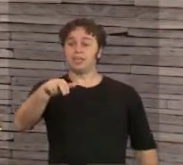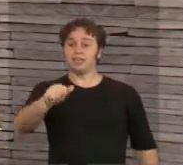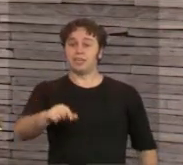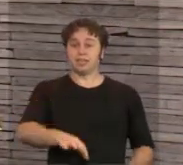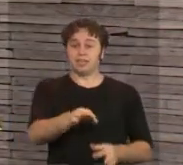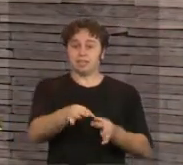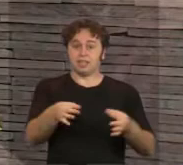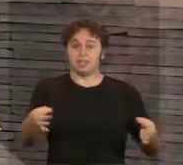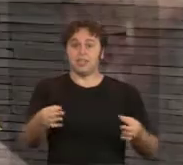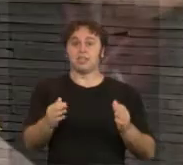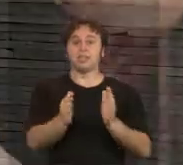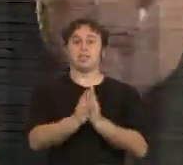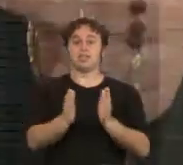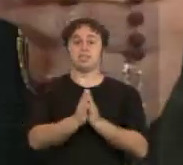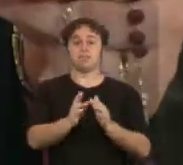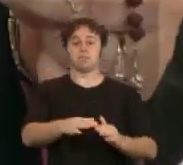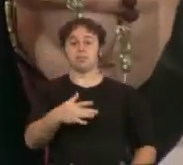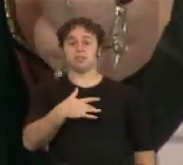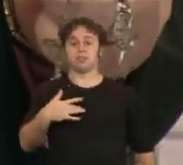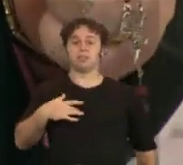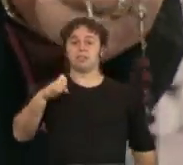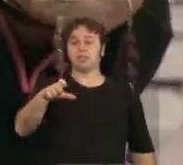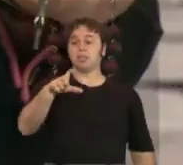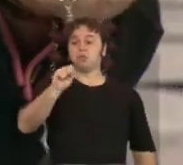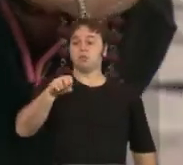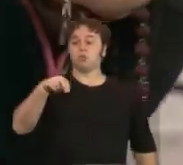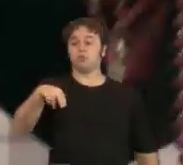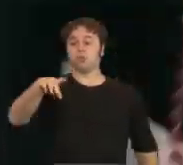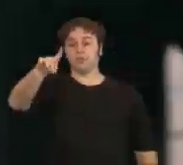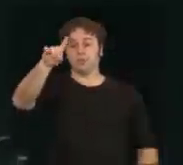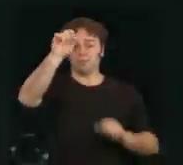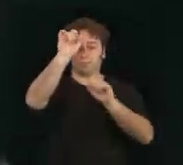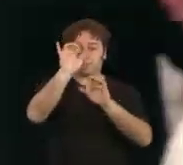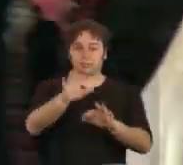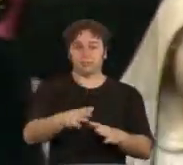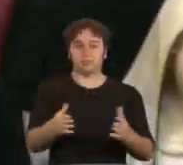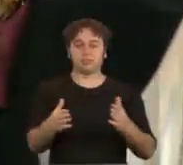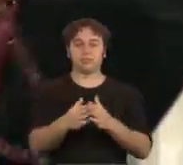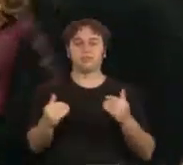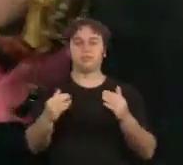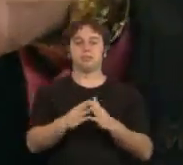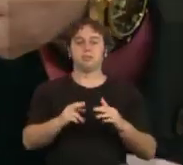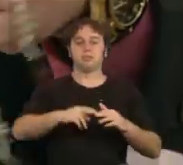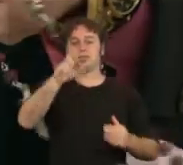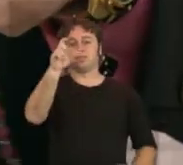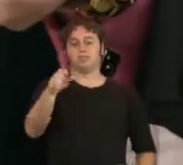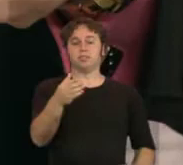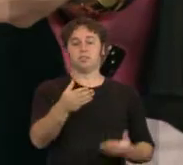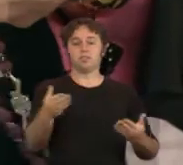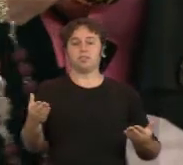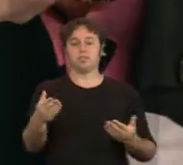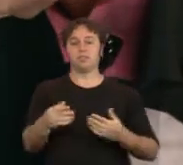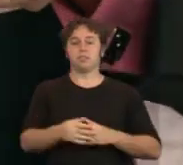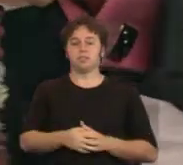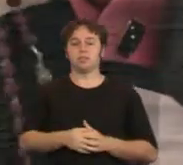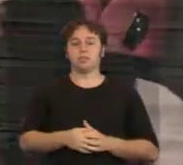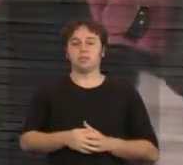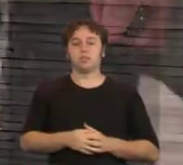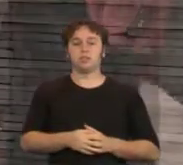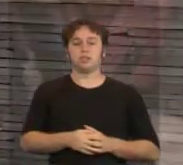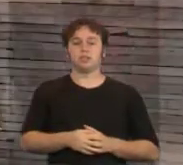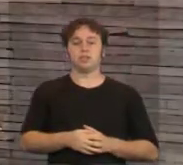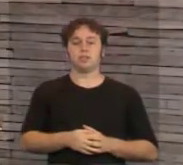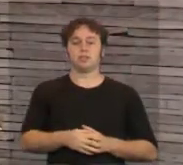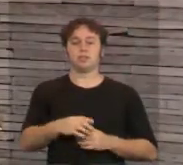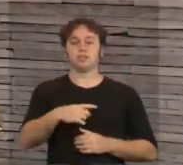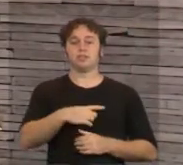pela recuperação do tio Elson. Deus abençoe, estamos intercedendo por você. Eu não posso mostrar o número,